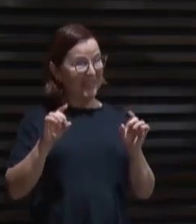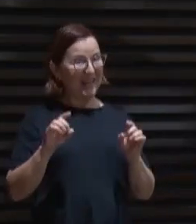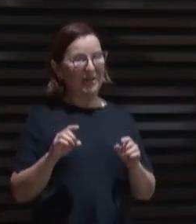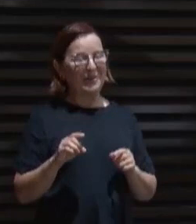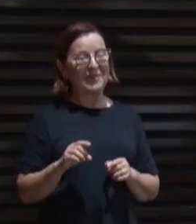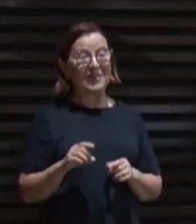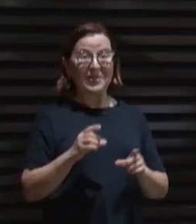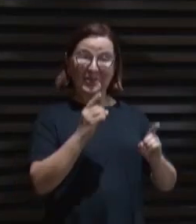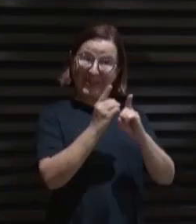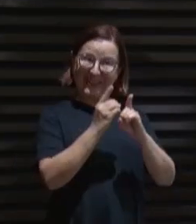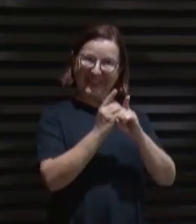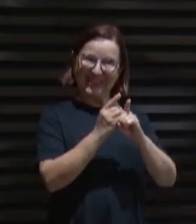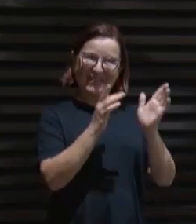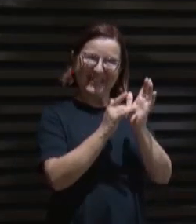Jesus amava.